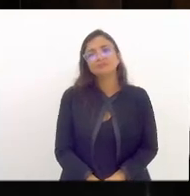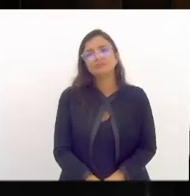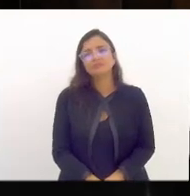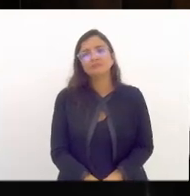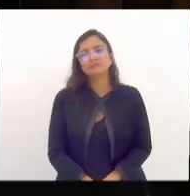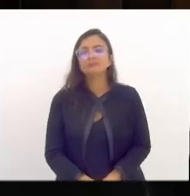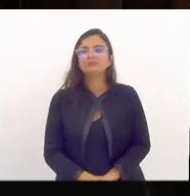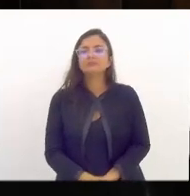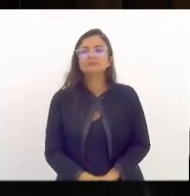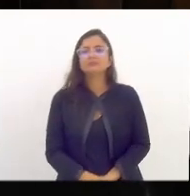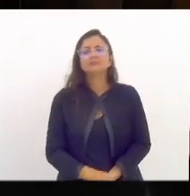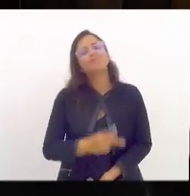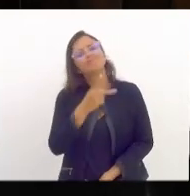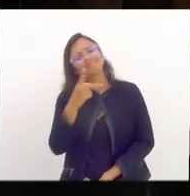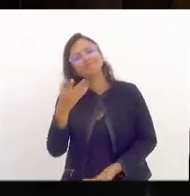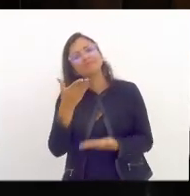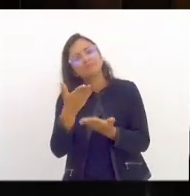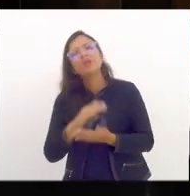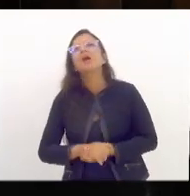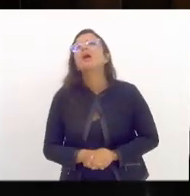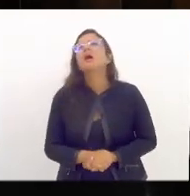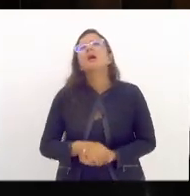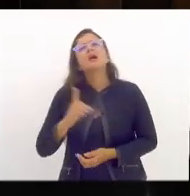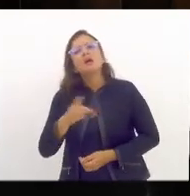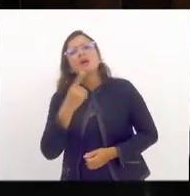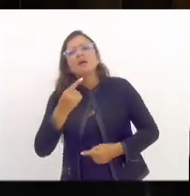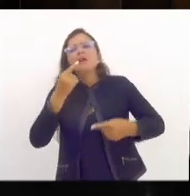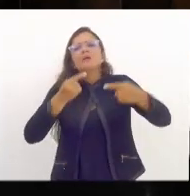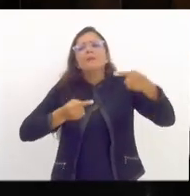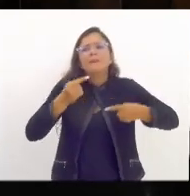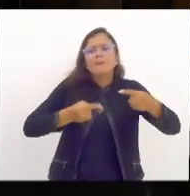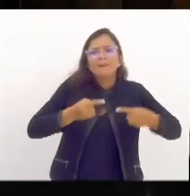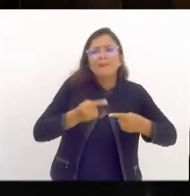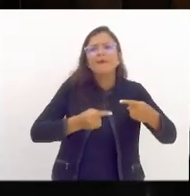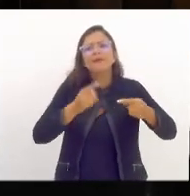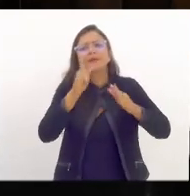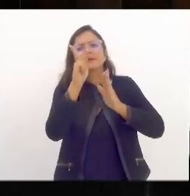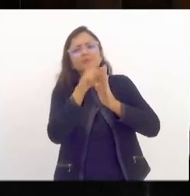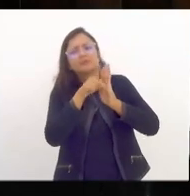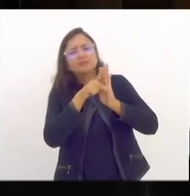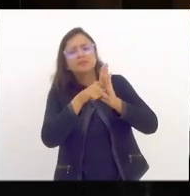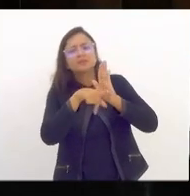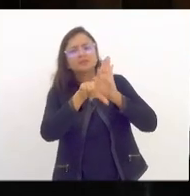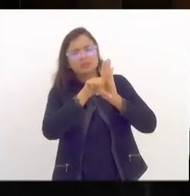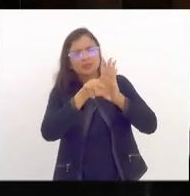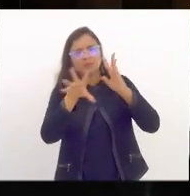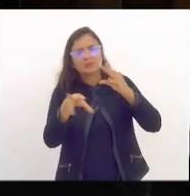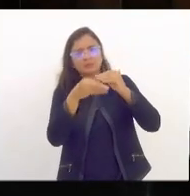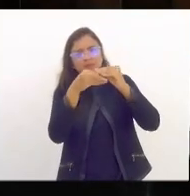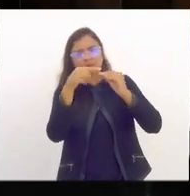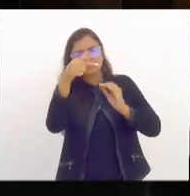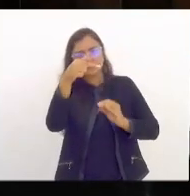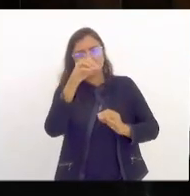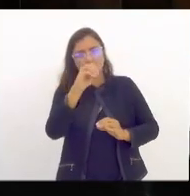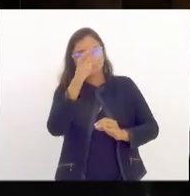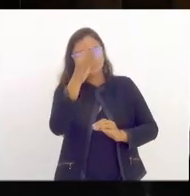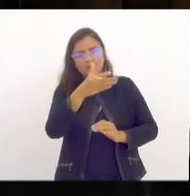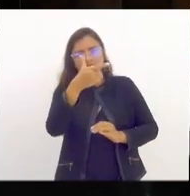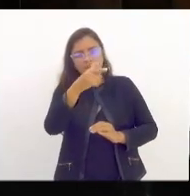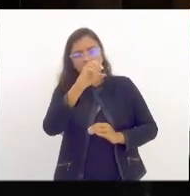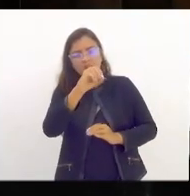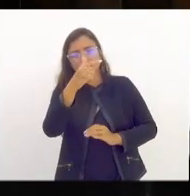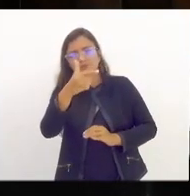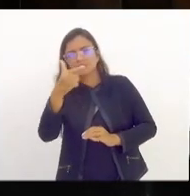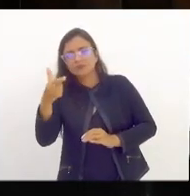Senhora presidenta, estamos aqui discutindo um projeto de lei complementar 70